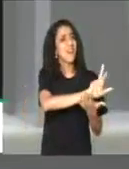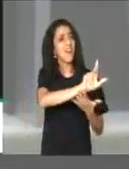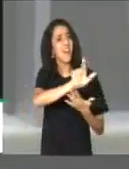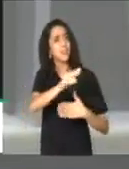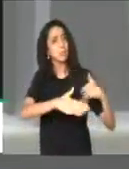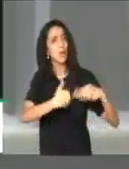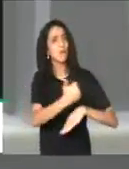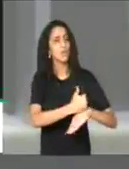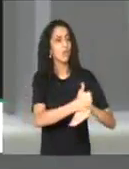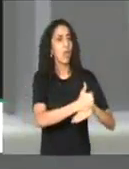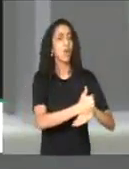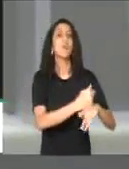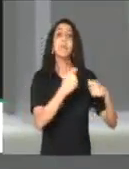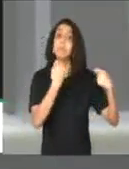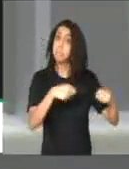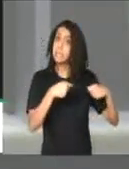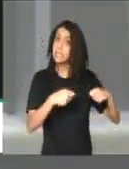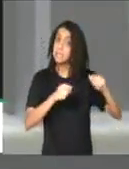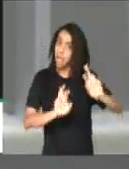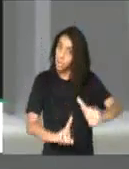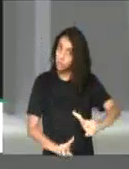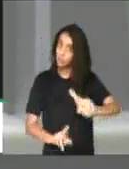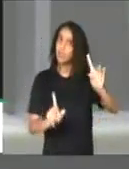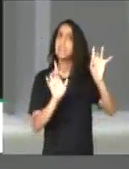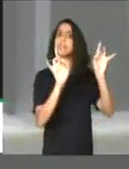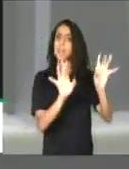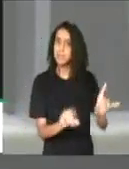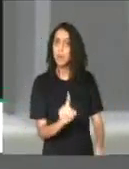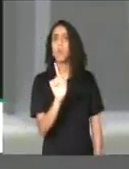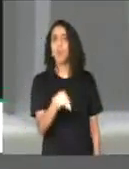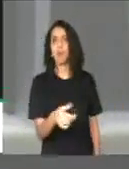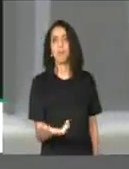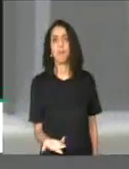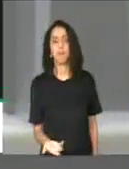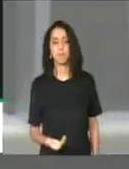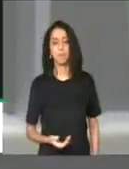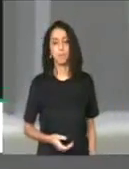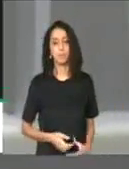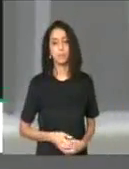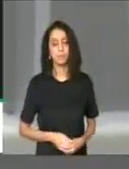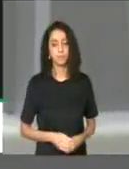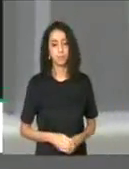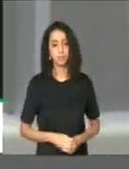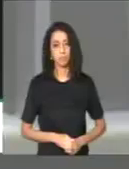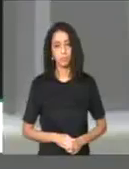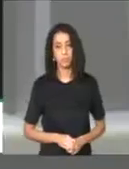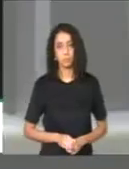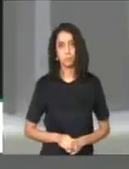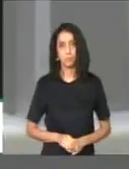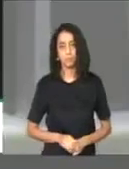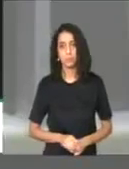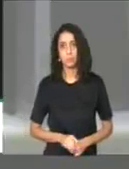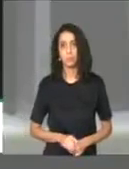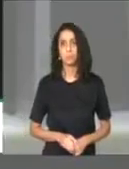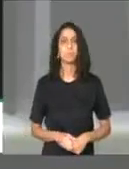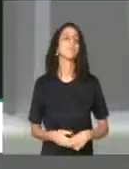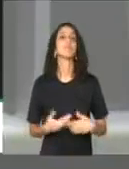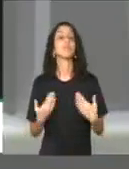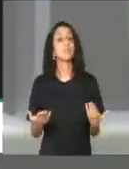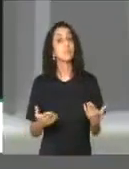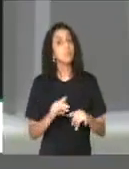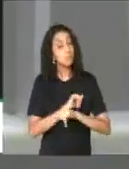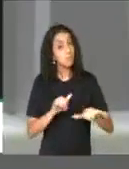categorias precisam ser tratados de maneira diferenciada. Finalizo esta minha manifestação,